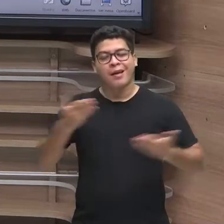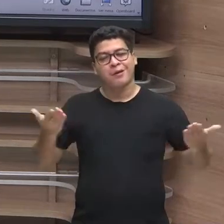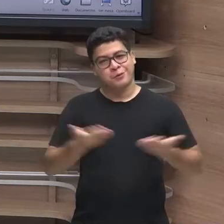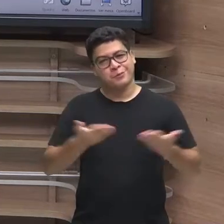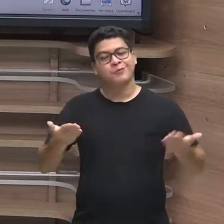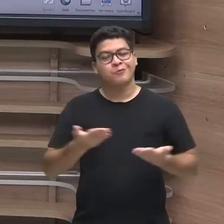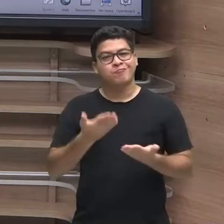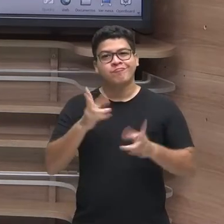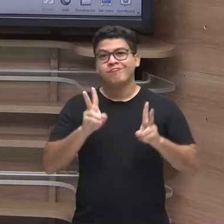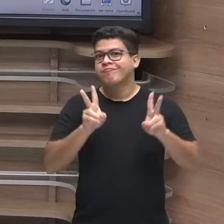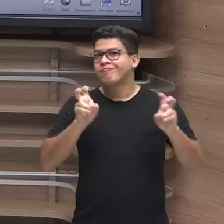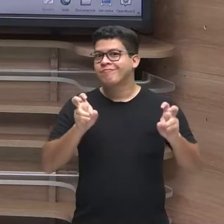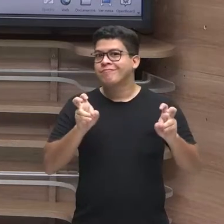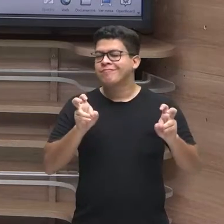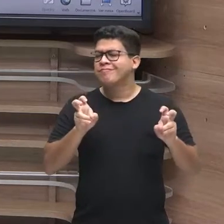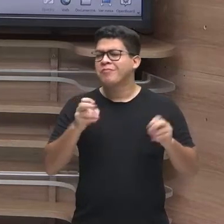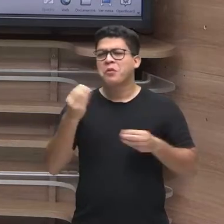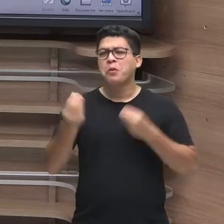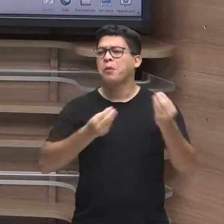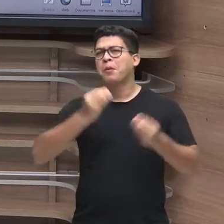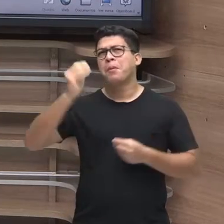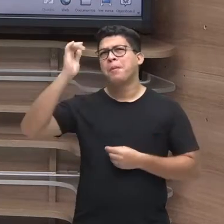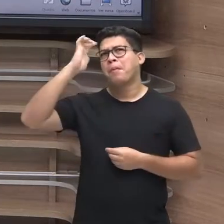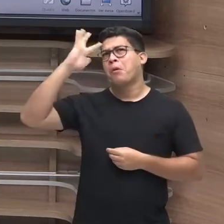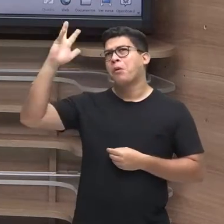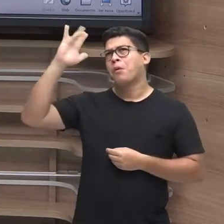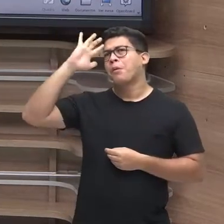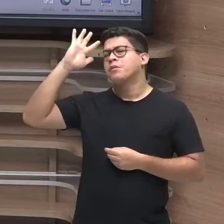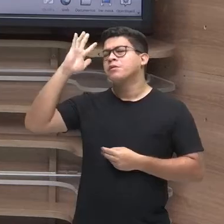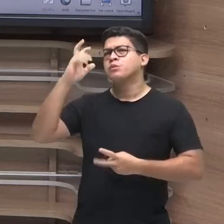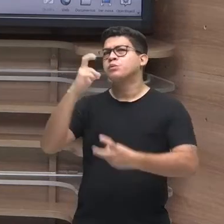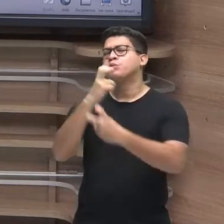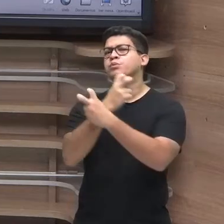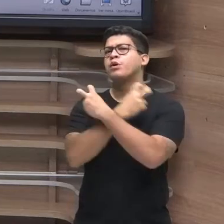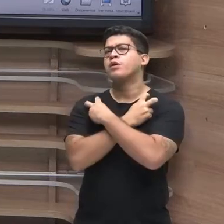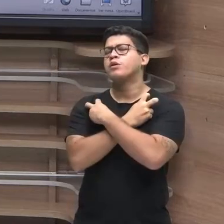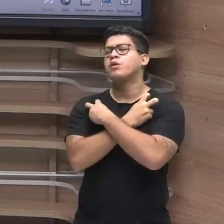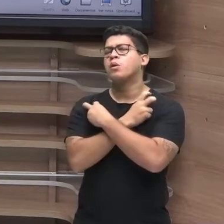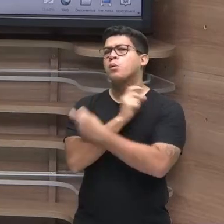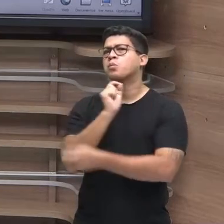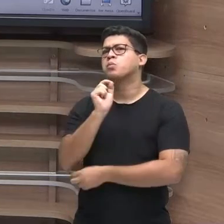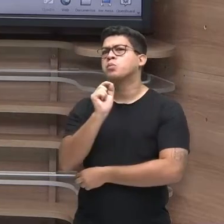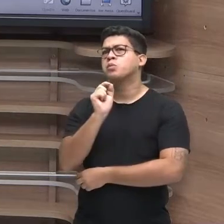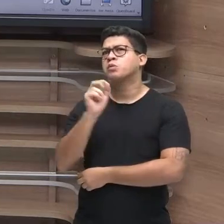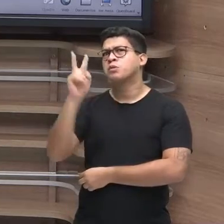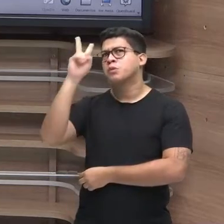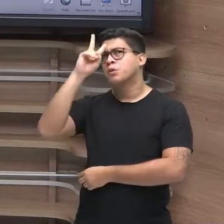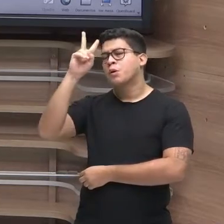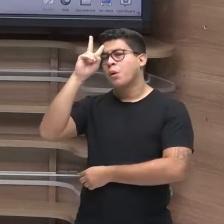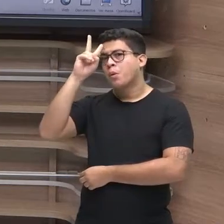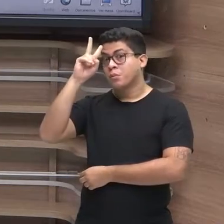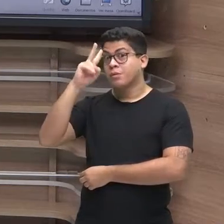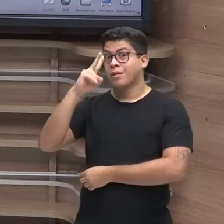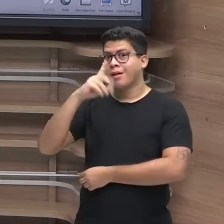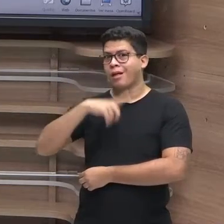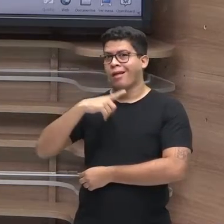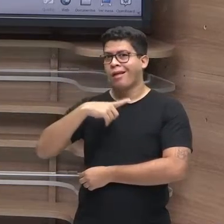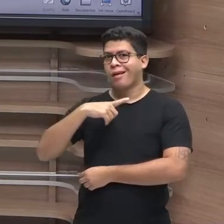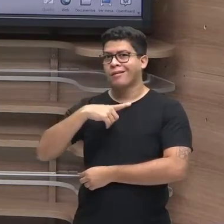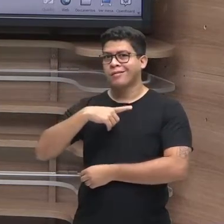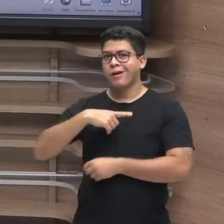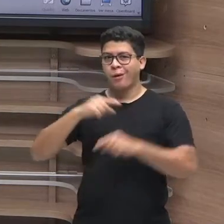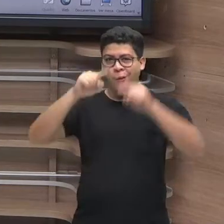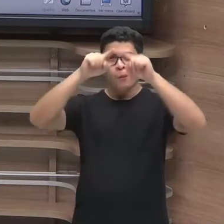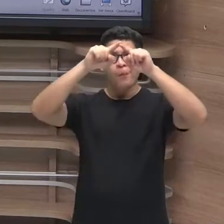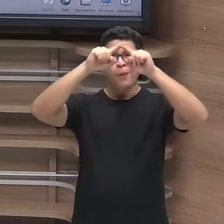de hoje. Quando você imagina o Egito, você lembra primeiro o quê? Imagina as pirâmides, não é mesmo? A gente lembra